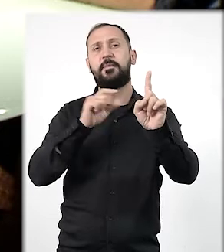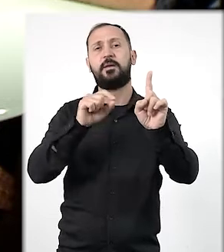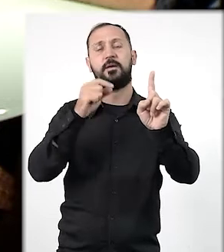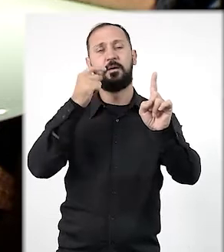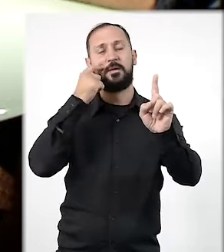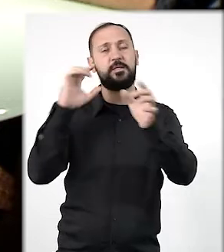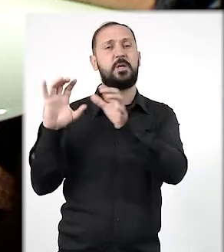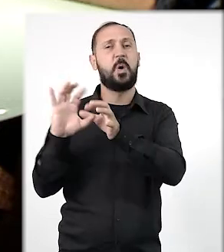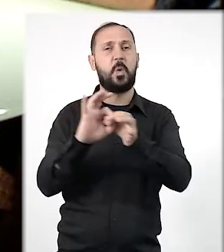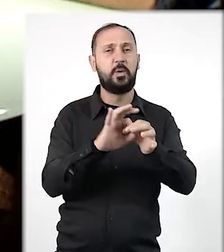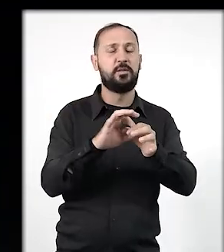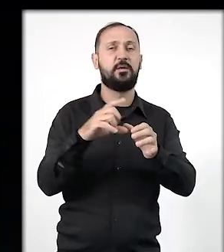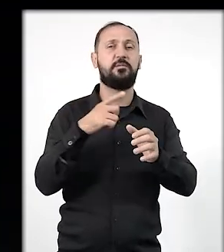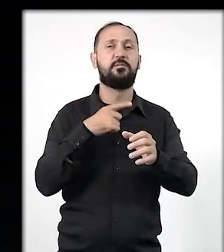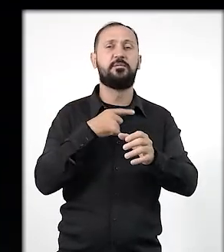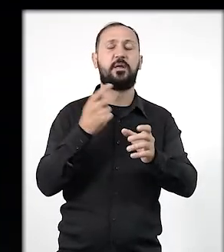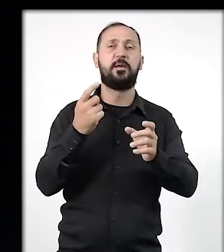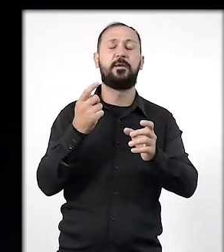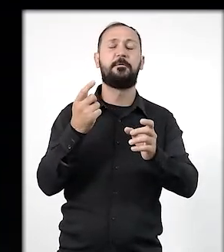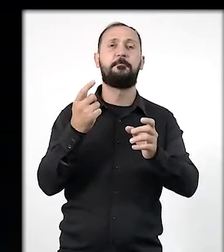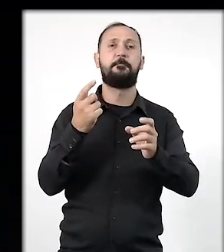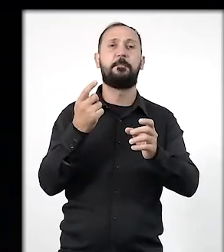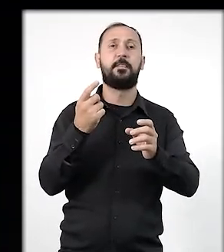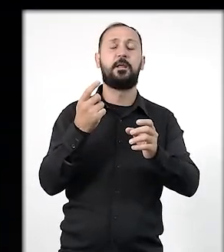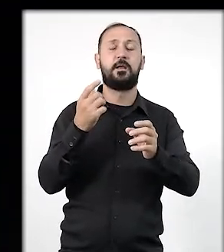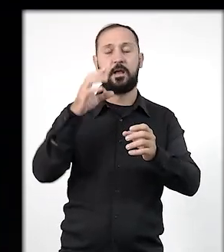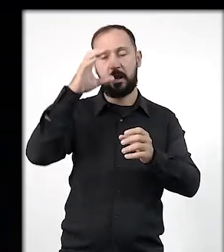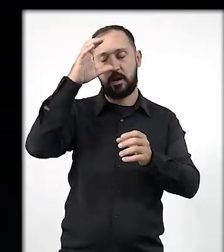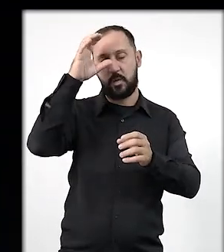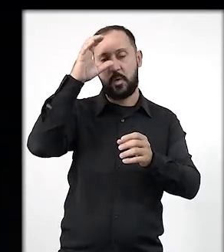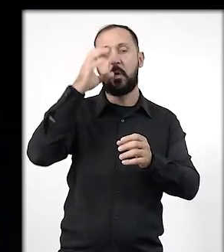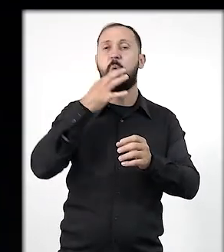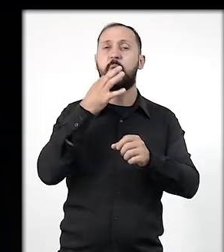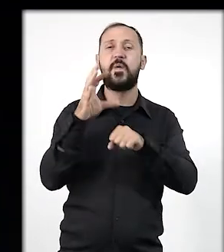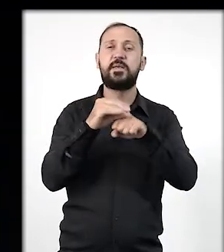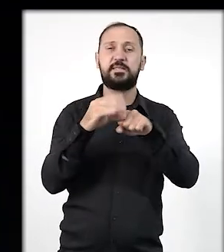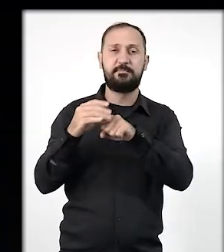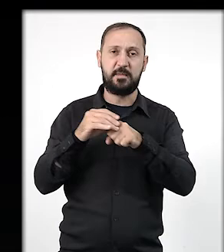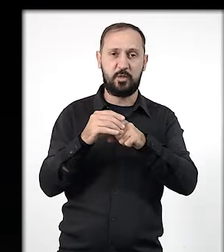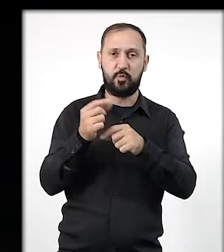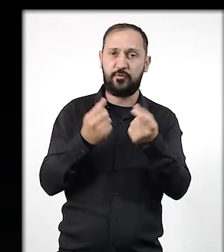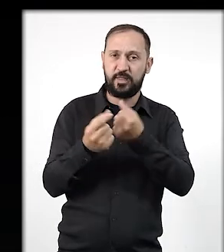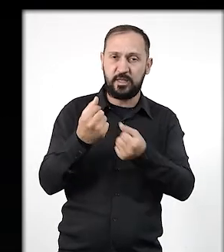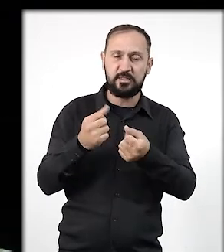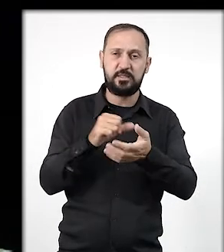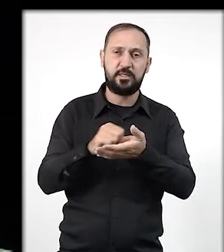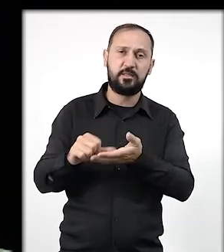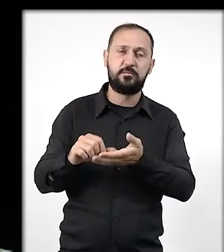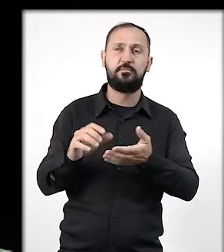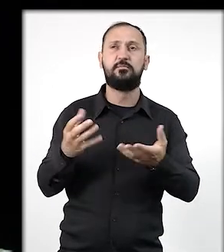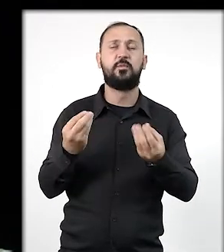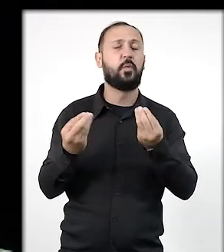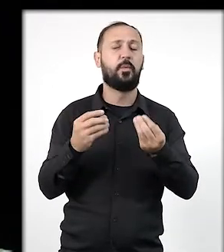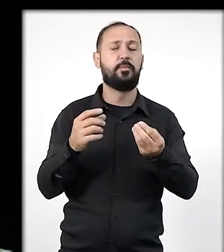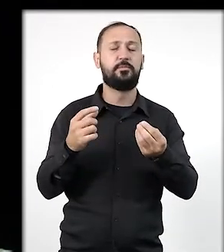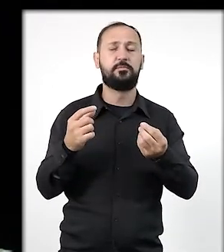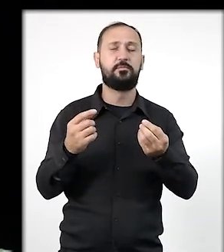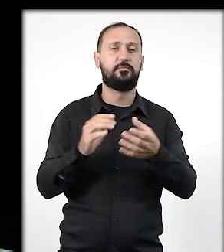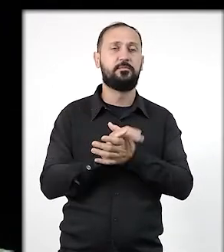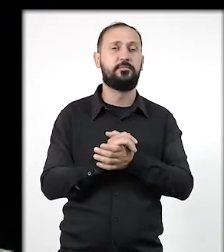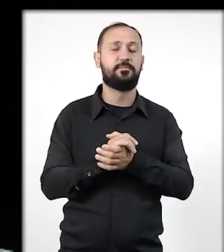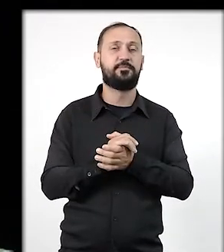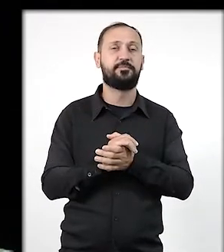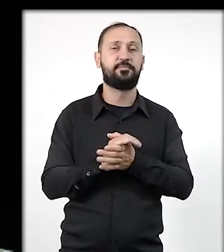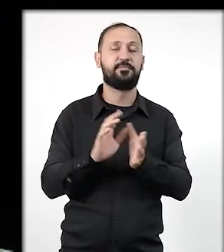cenário aqui ele teria um baixo nível de alfabetização financeira, situação hipotética, ou ao contrário. Na verdade,